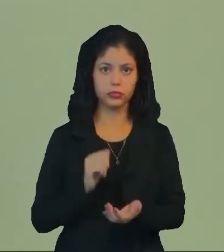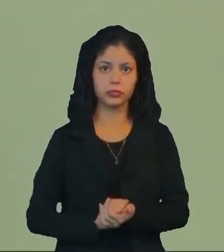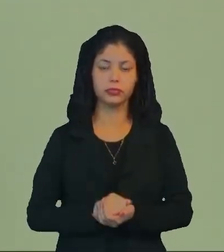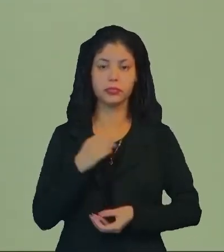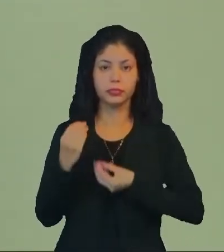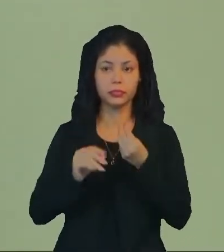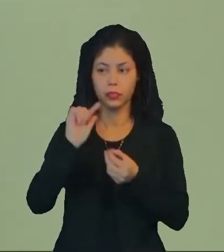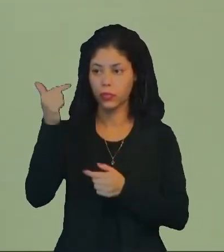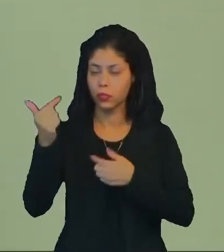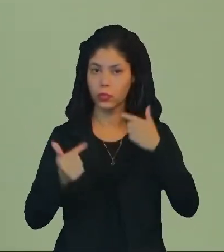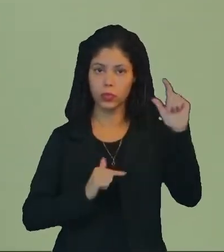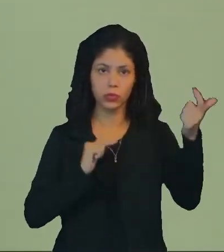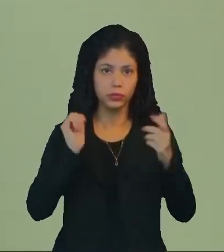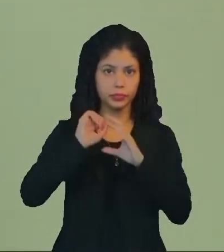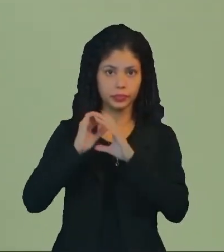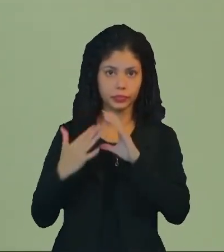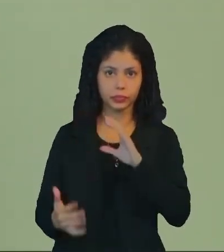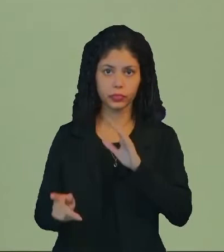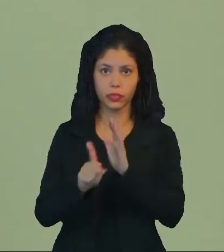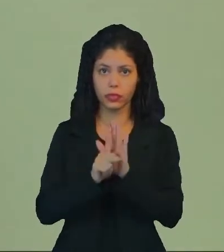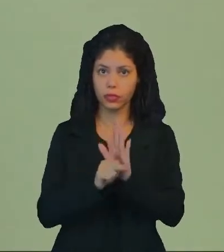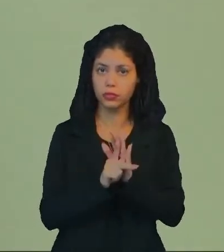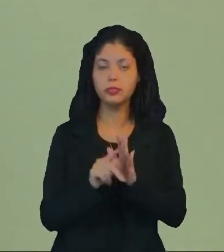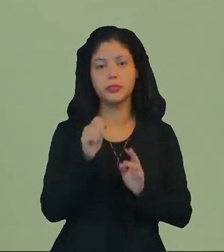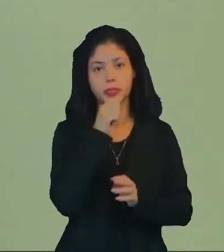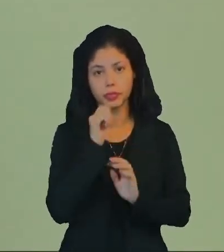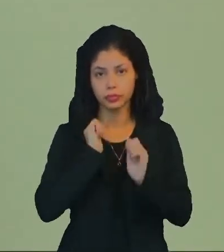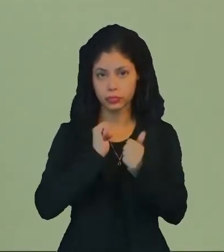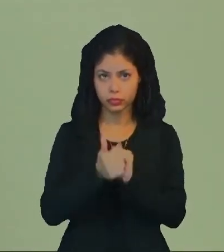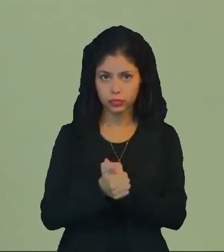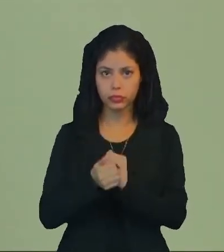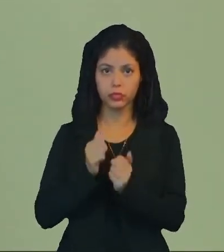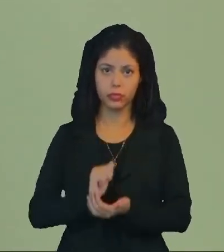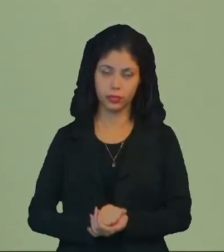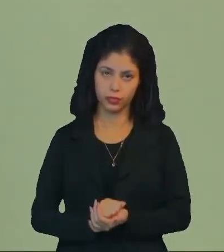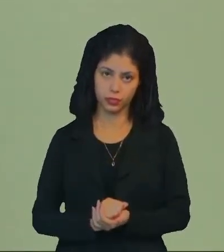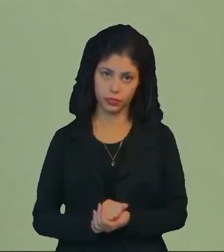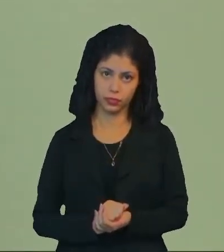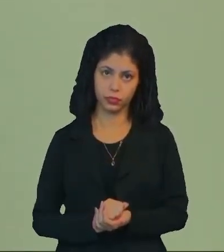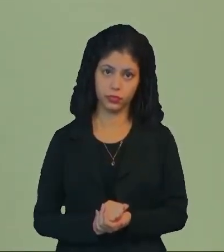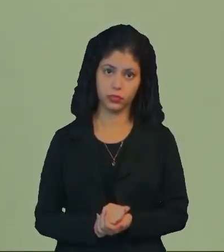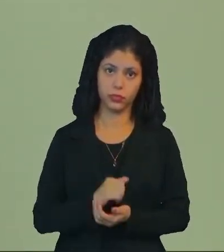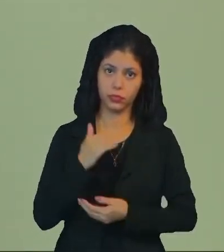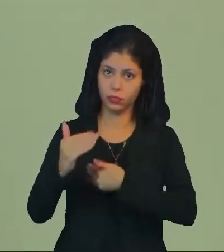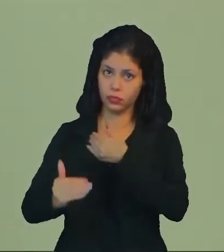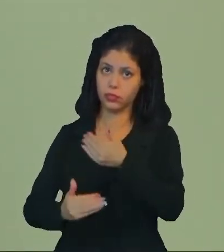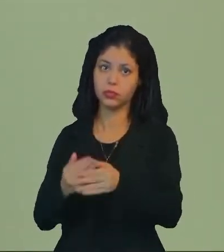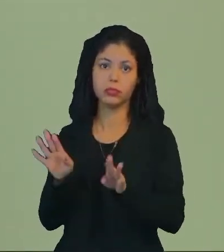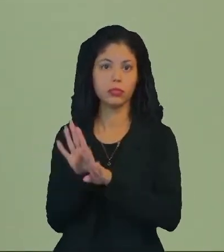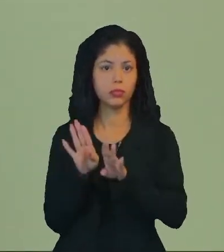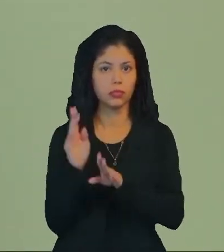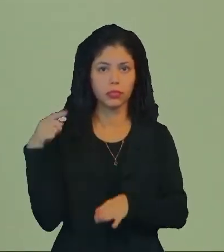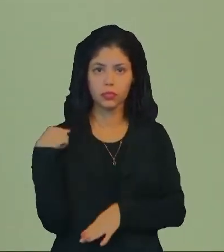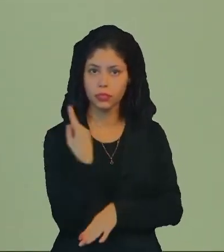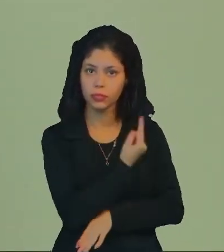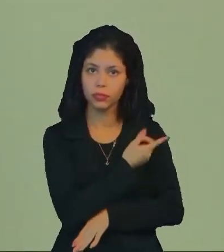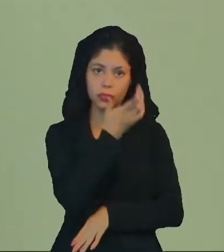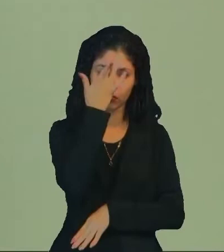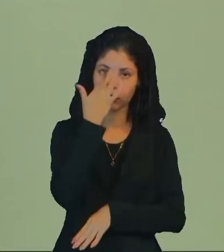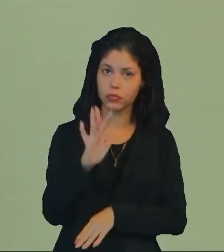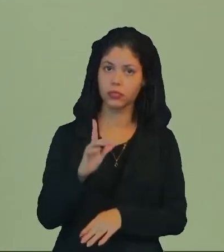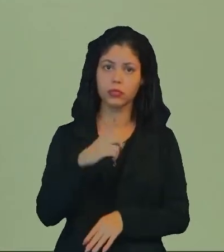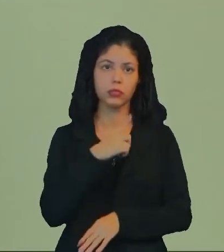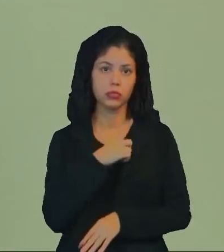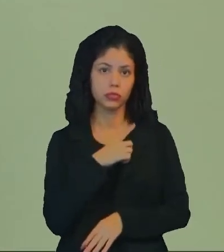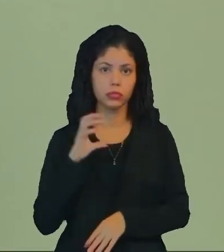foi surgindo o outro, foi ganhando características, foi ganhando adaptação e foi evolução, mas nós não temos como saber como é que